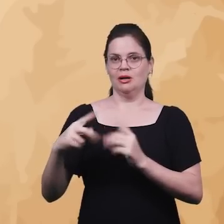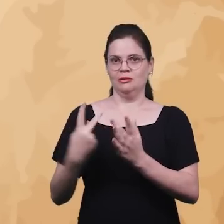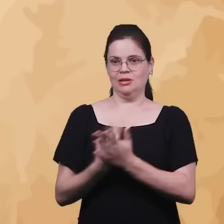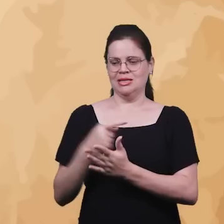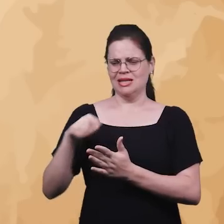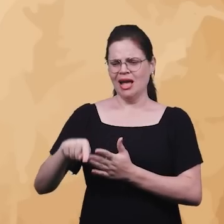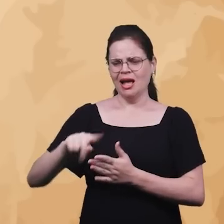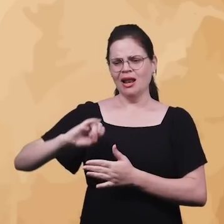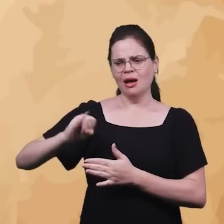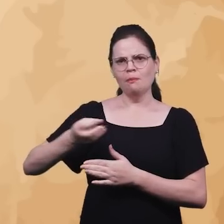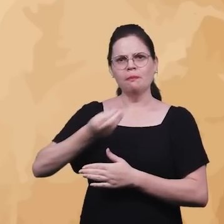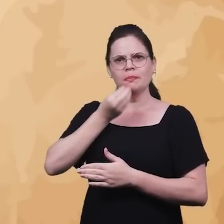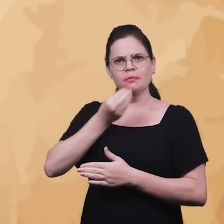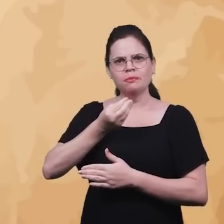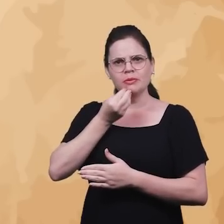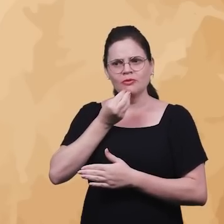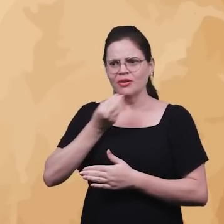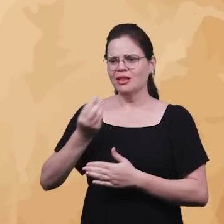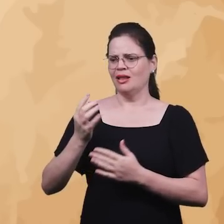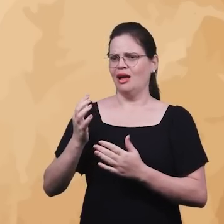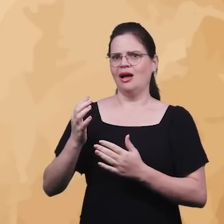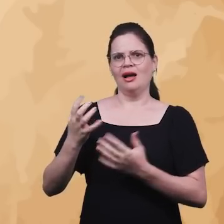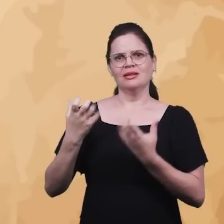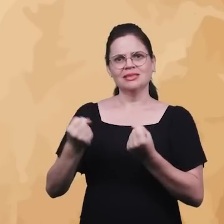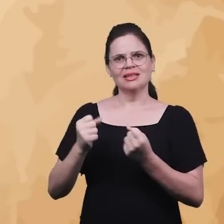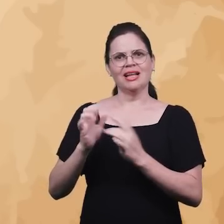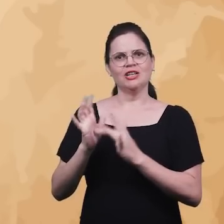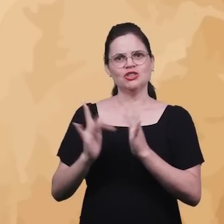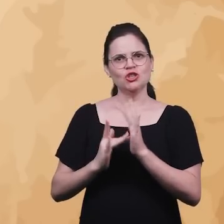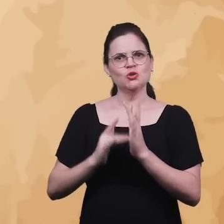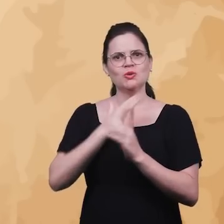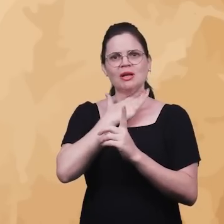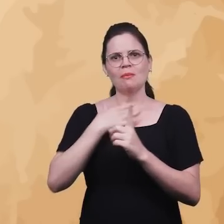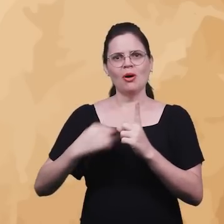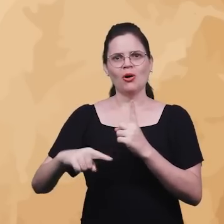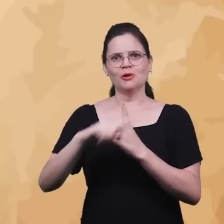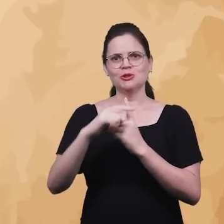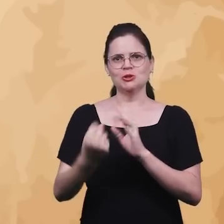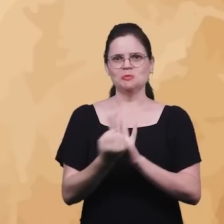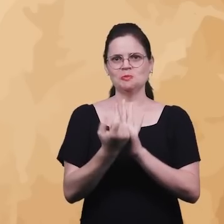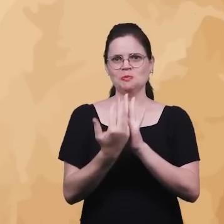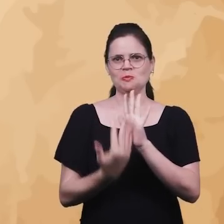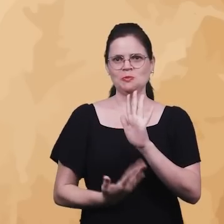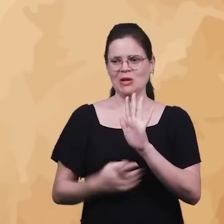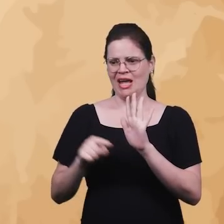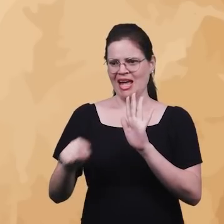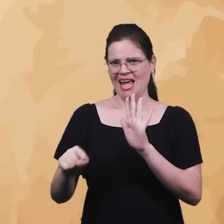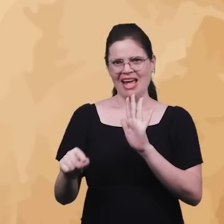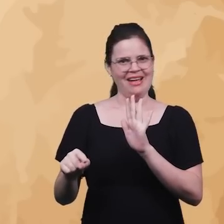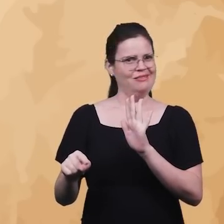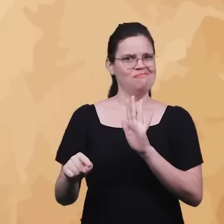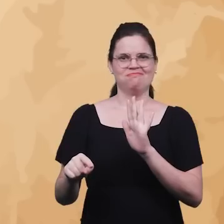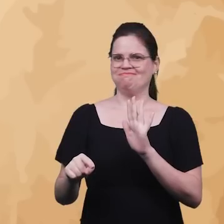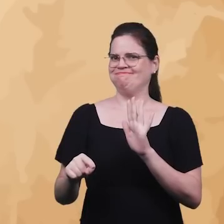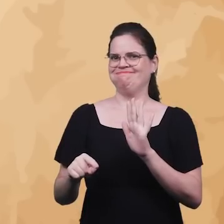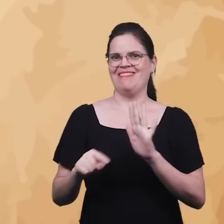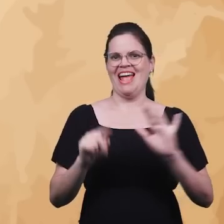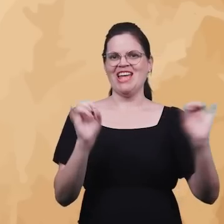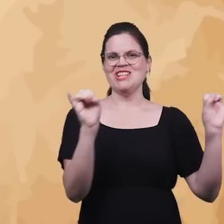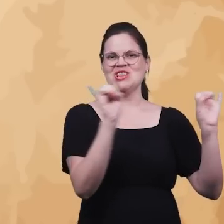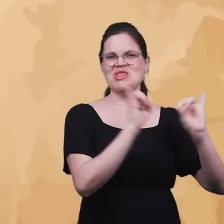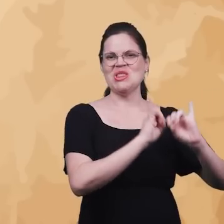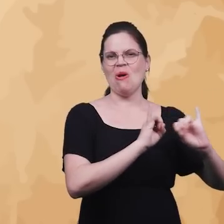de aproveitar o sacrifício de Jesus, que foi uma vez só, ela começou a fazer tudo também das